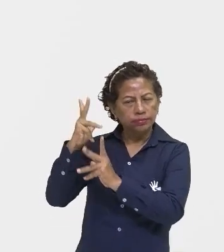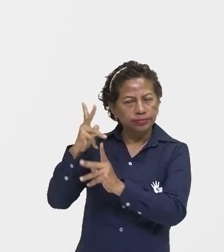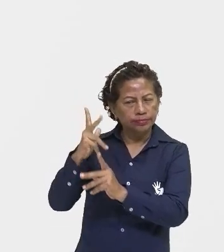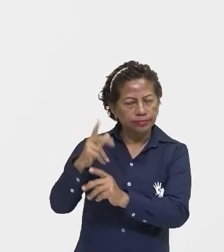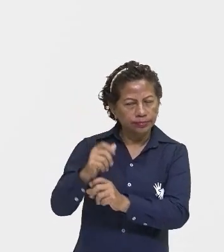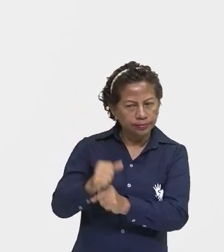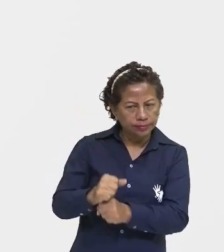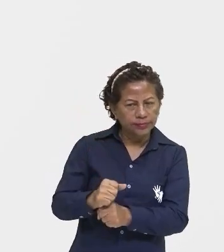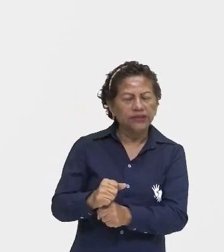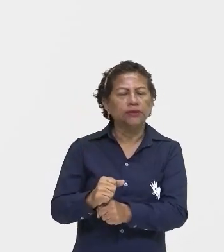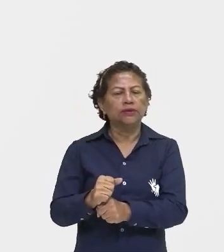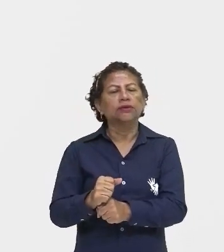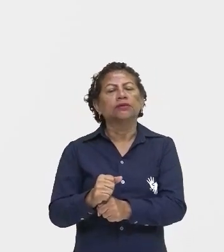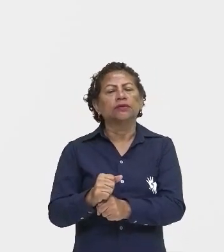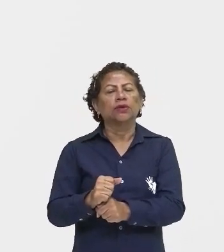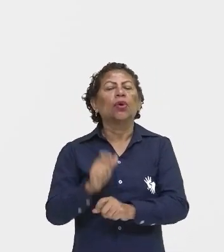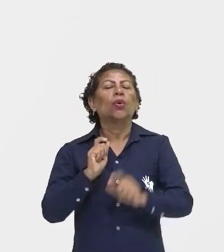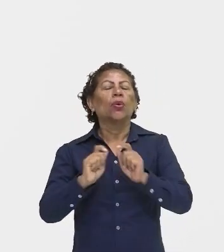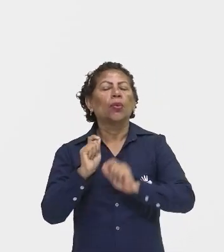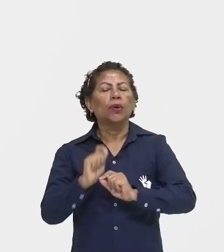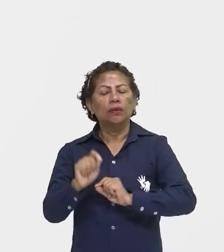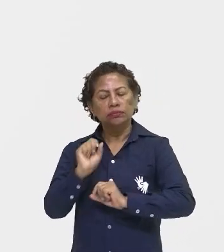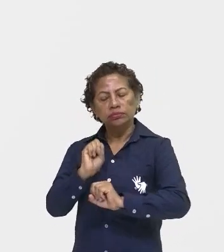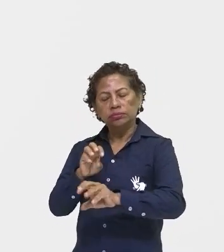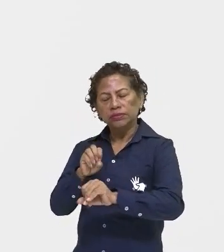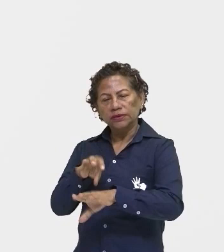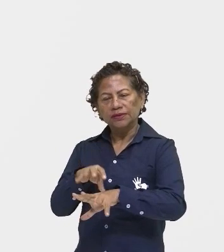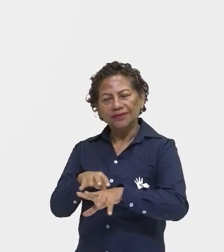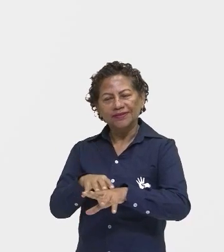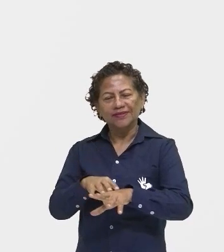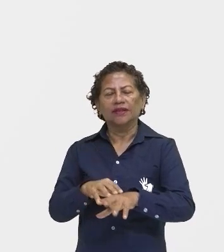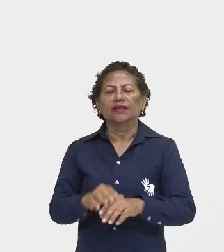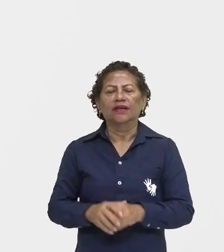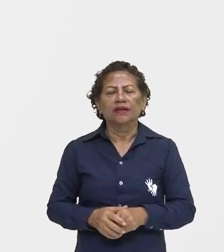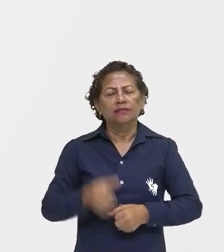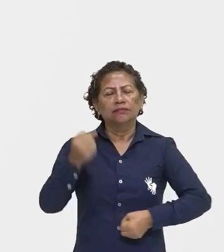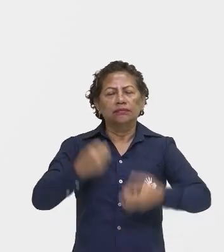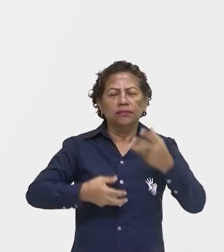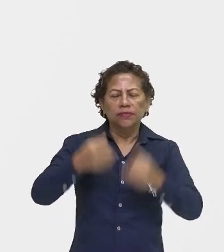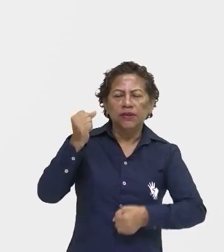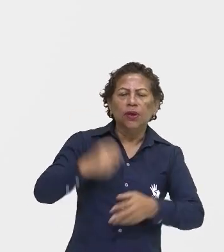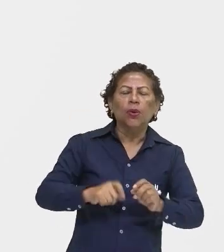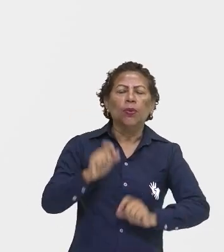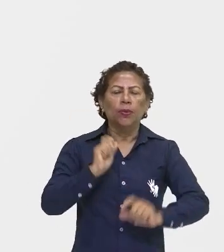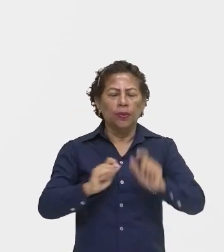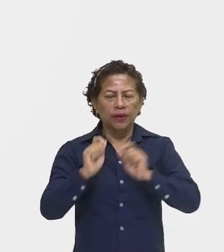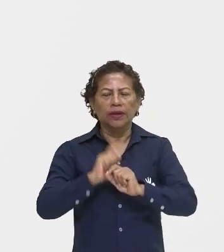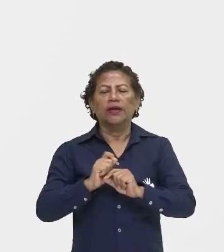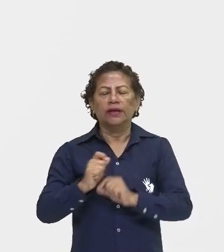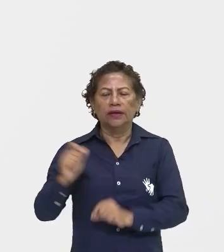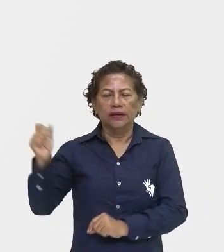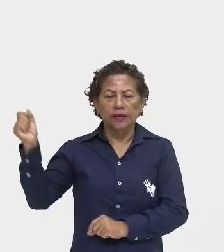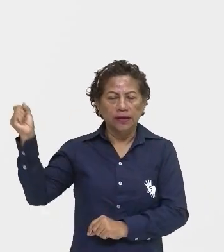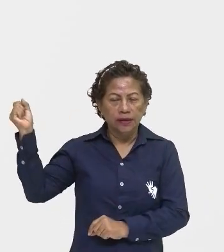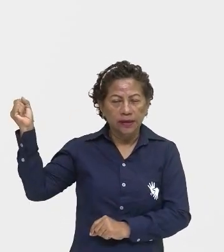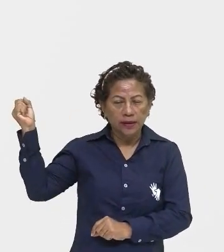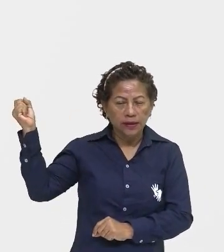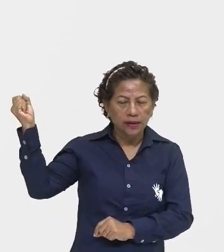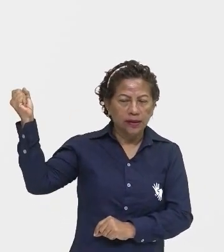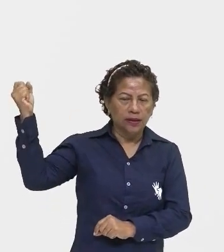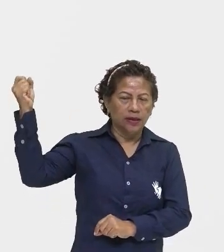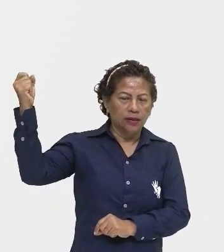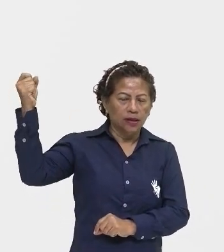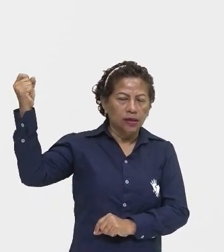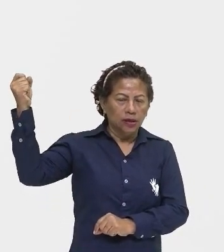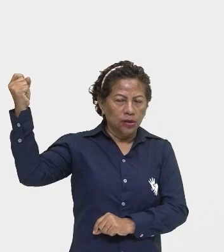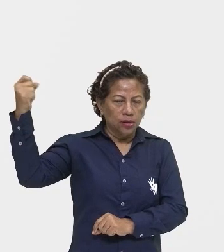nessa quarta unidade, começamos falando um pouco sobre luz, sobre fotografia, cinema. A luz é tão importante